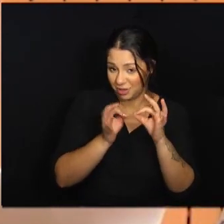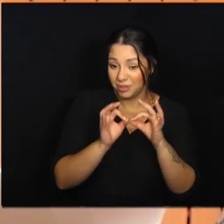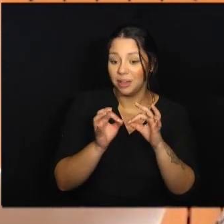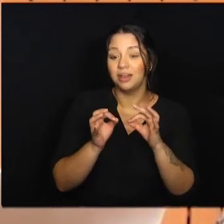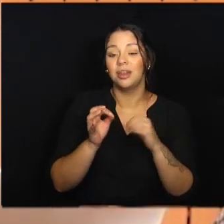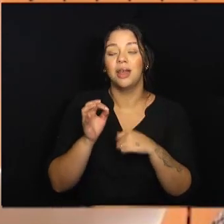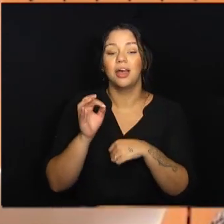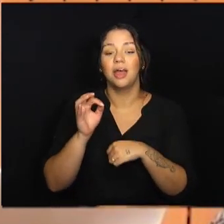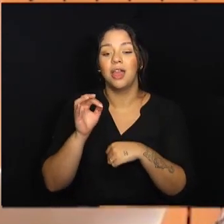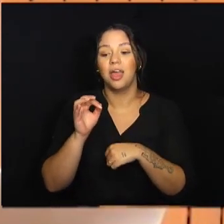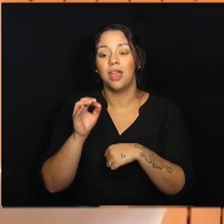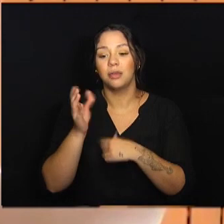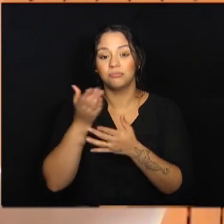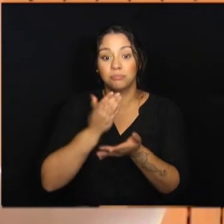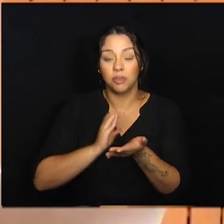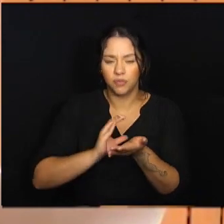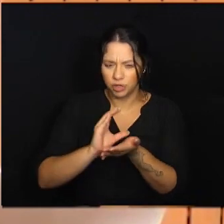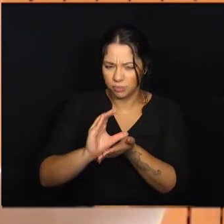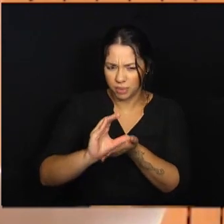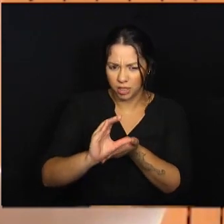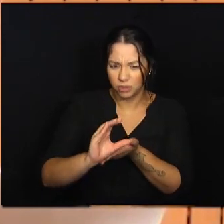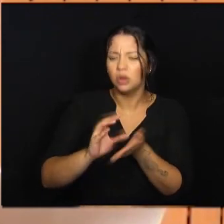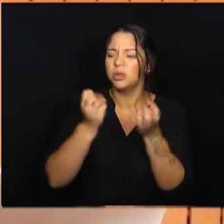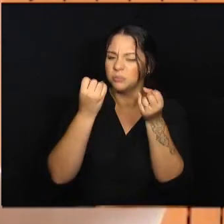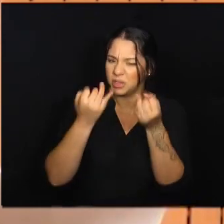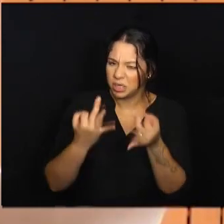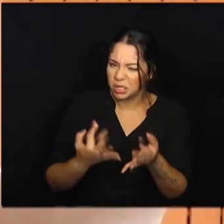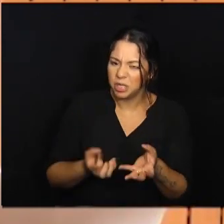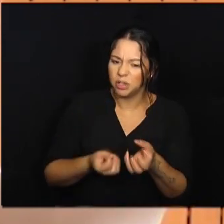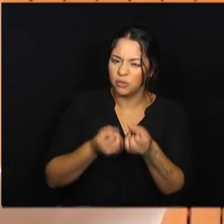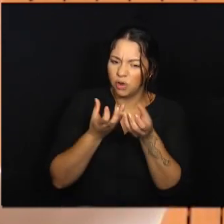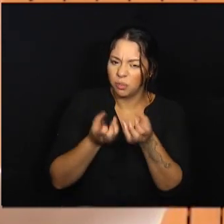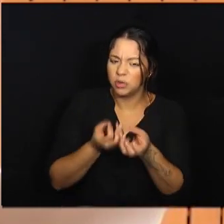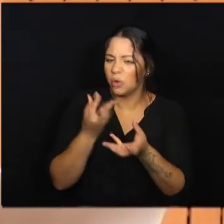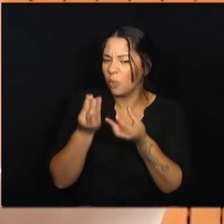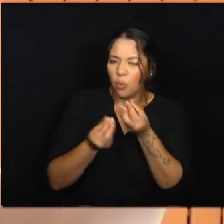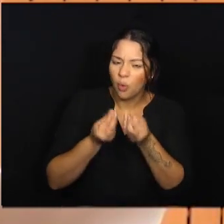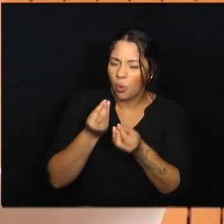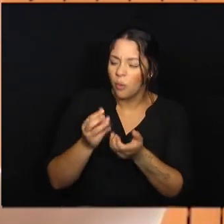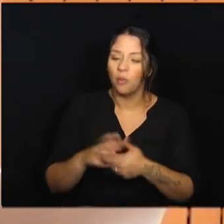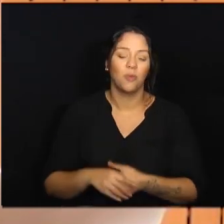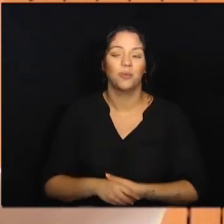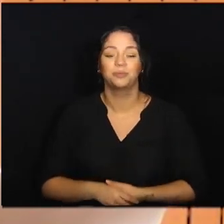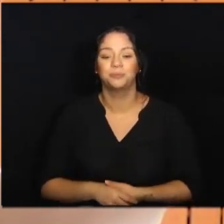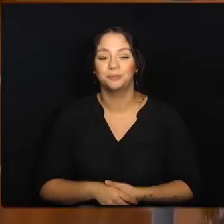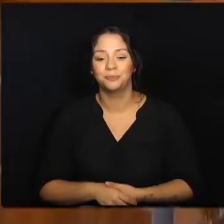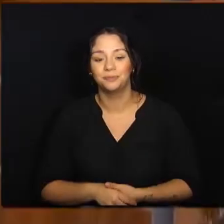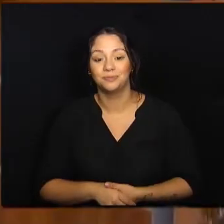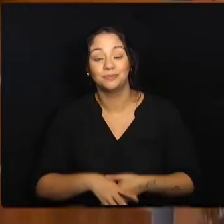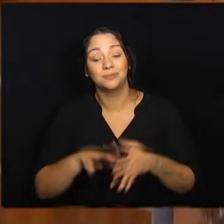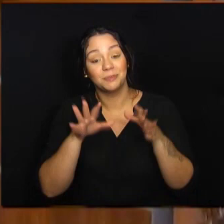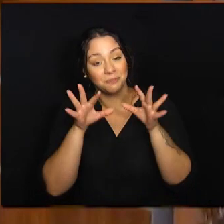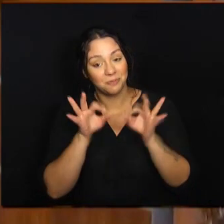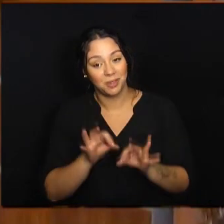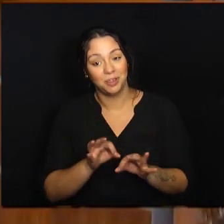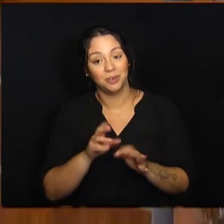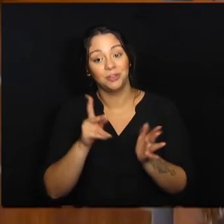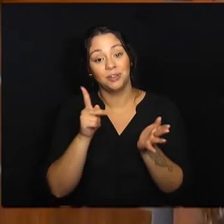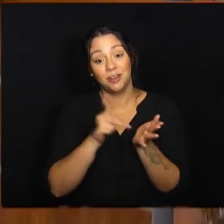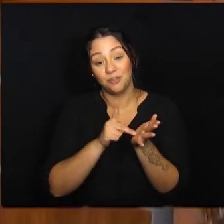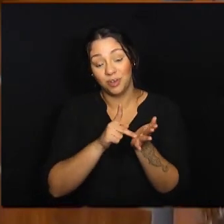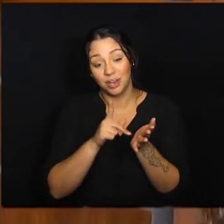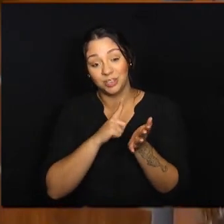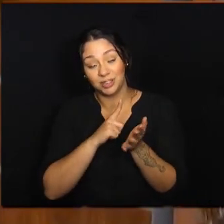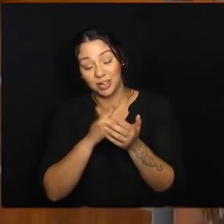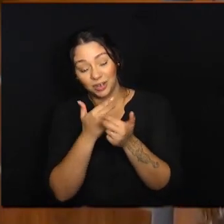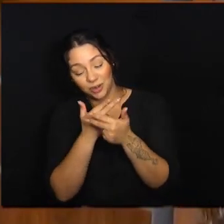pouquinho as informações, como que funciona, enfim. Perfeito. Na verdade, a gente tem dois temas que a gente gostaria